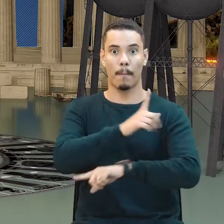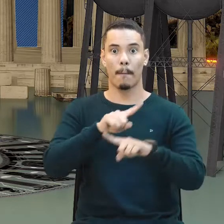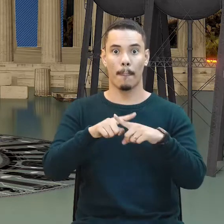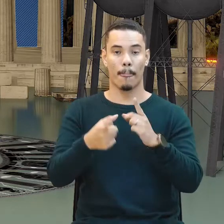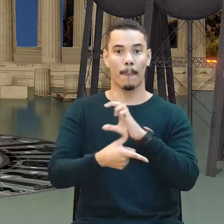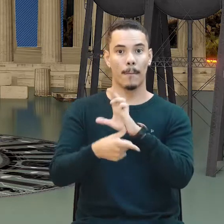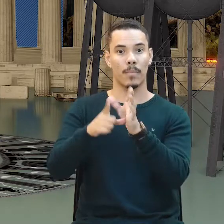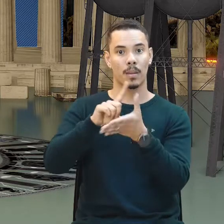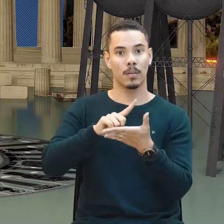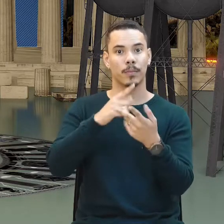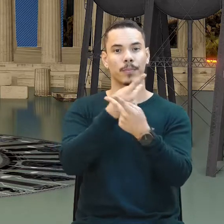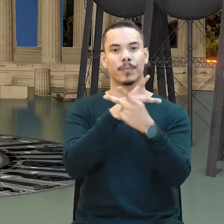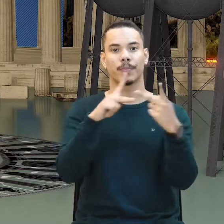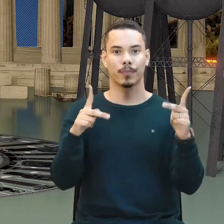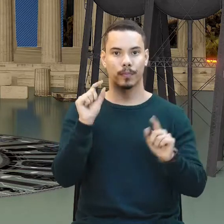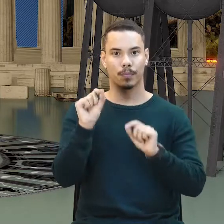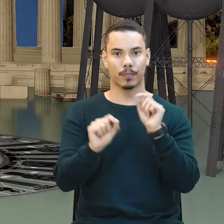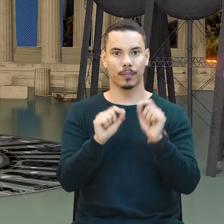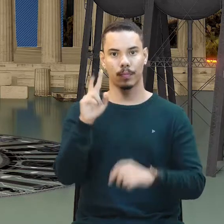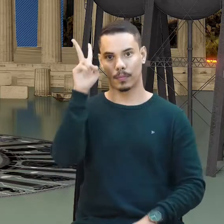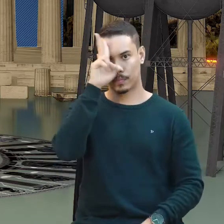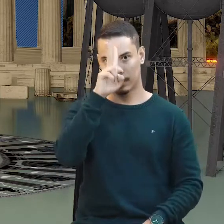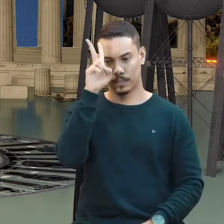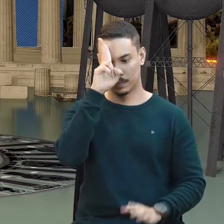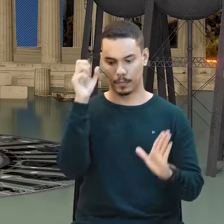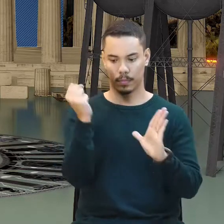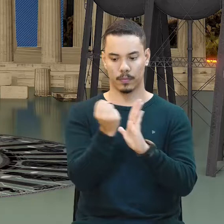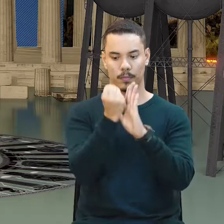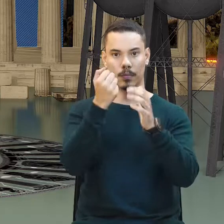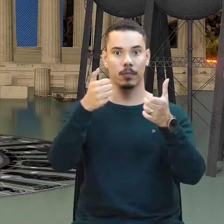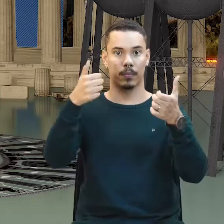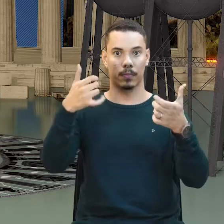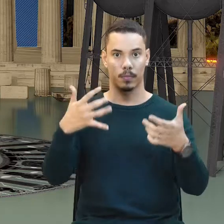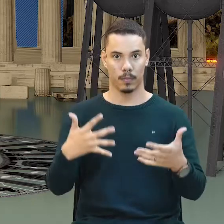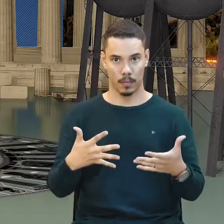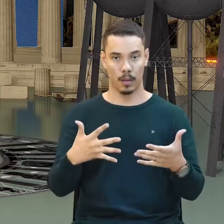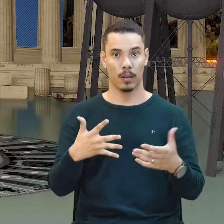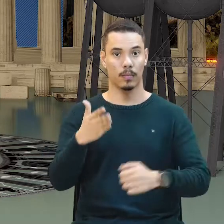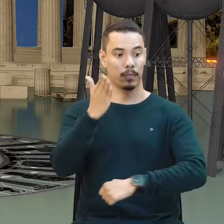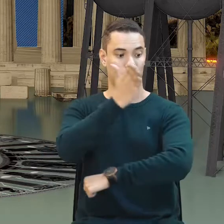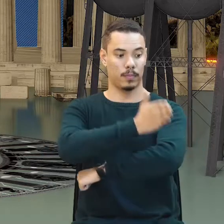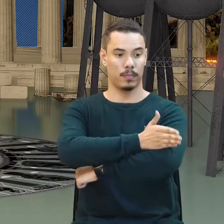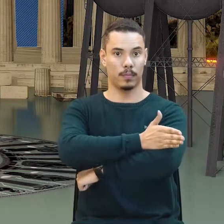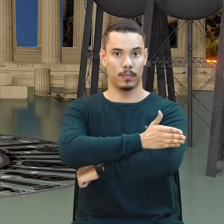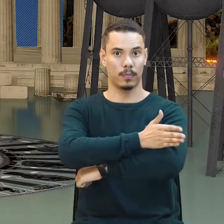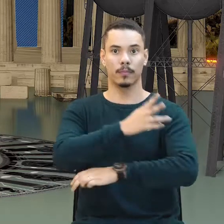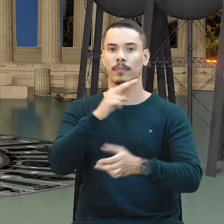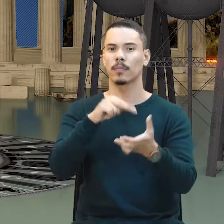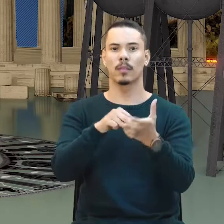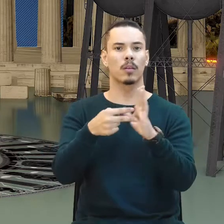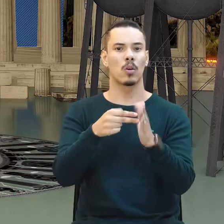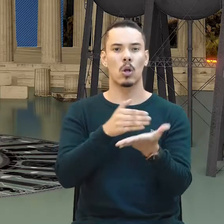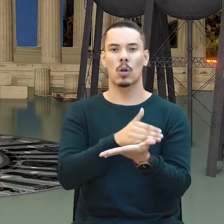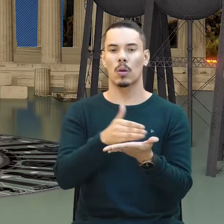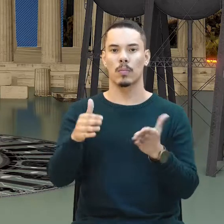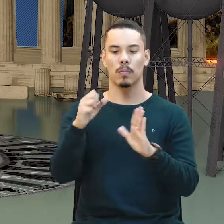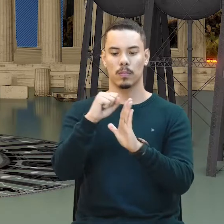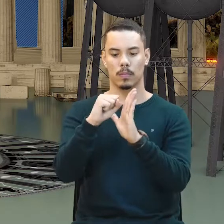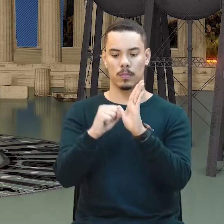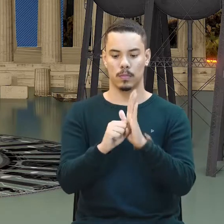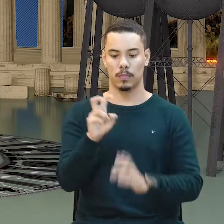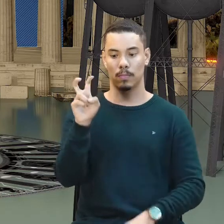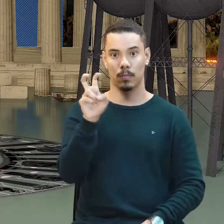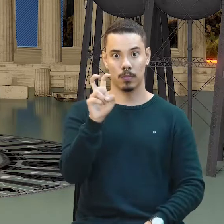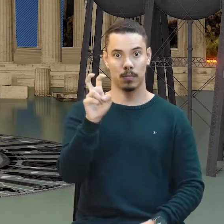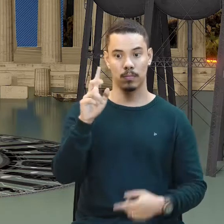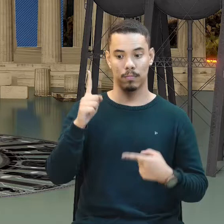vocês o seguinte, historicamente falando, a Idade Média, ela começa no século V